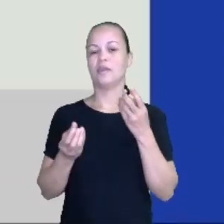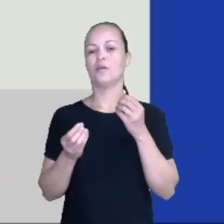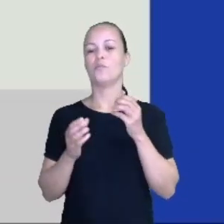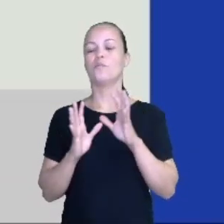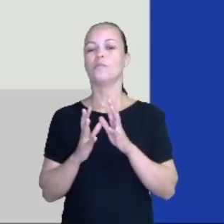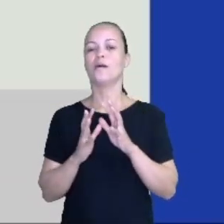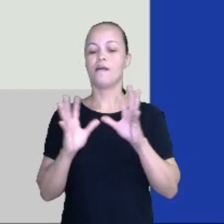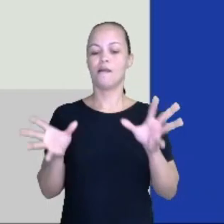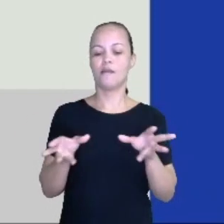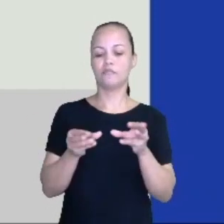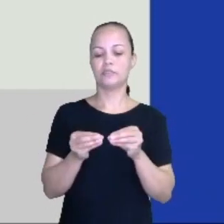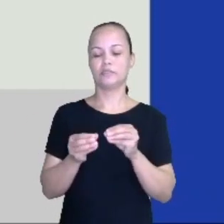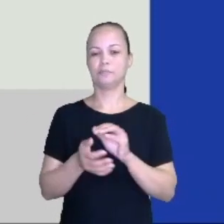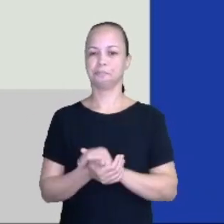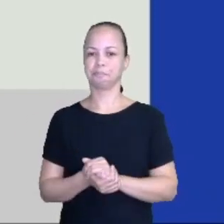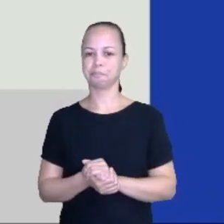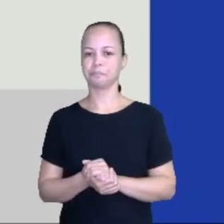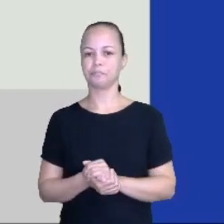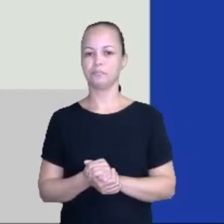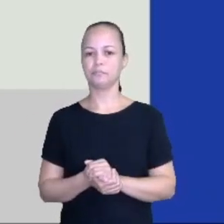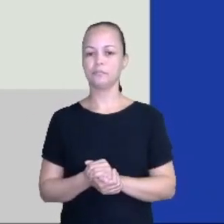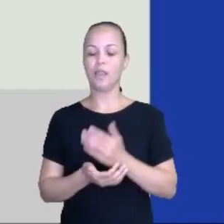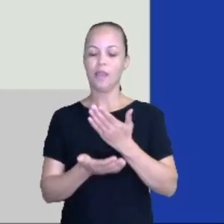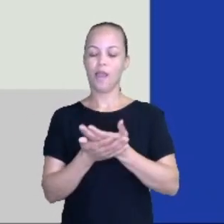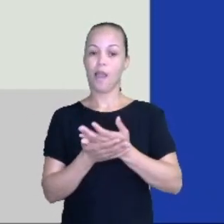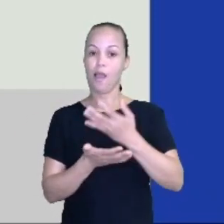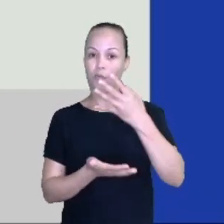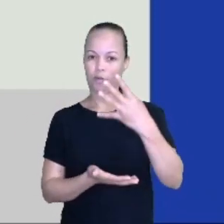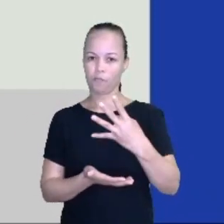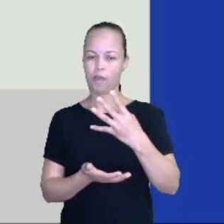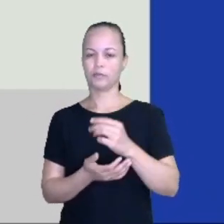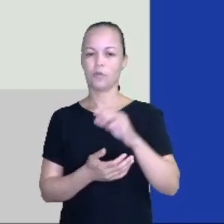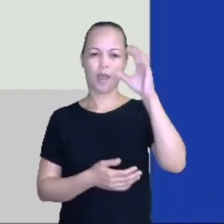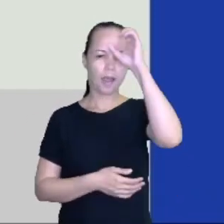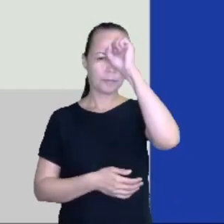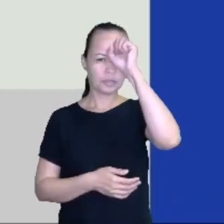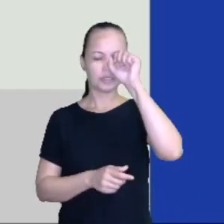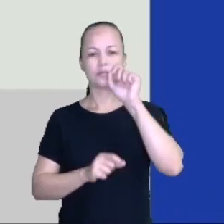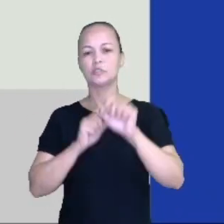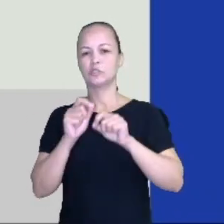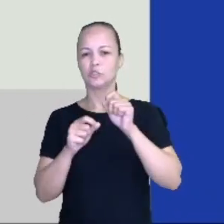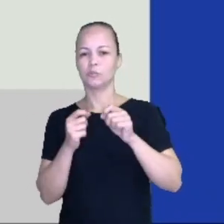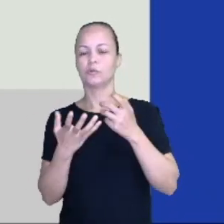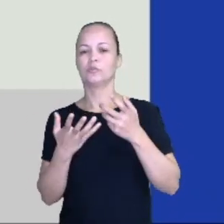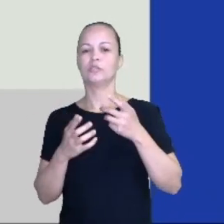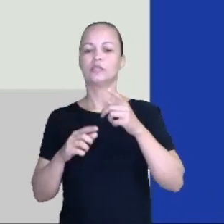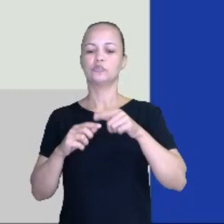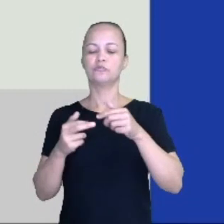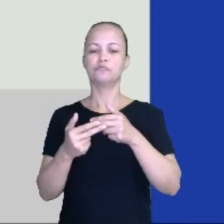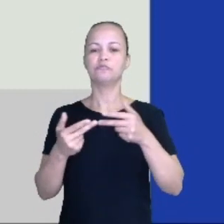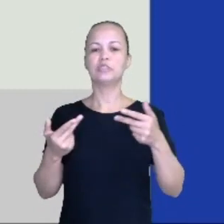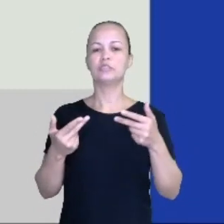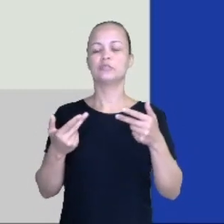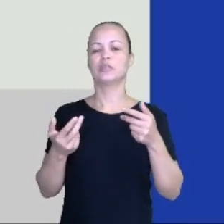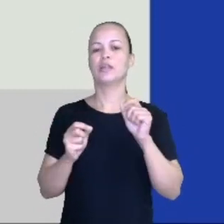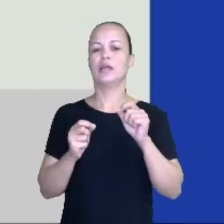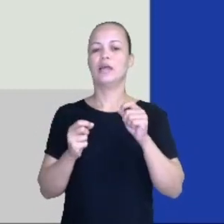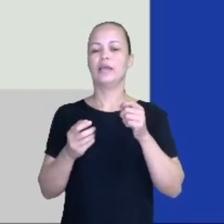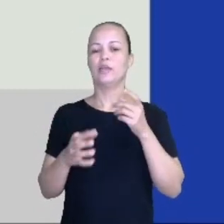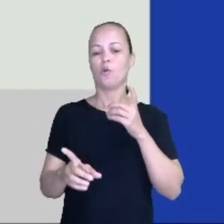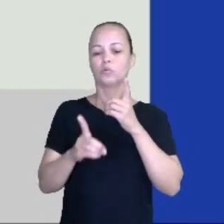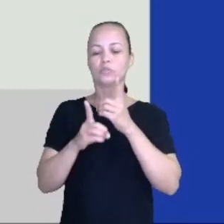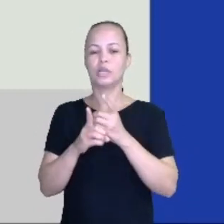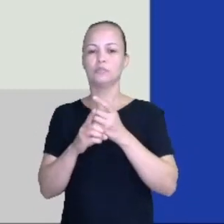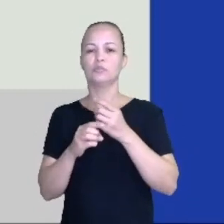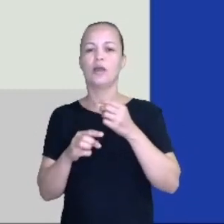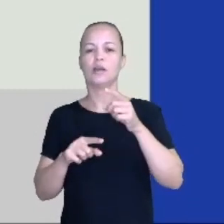telinha. Na aula 4, nós aprendemos sobre os estados físicos da matéria, que encontramos a matéria na